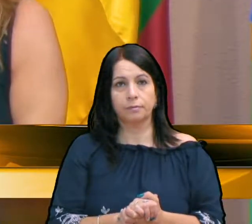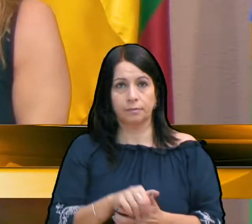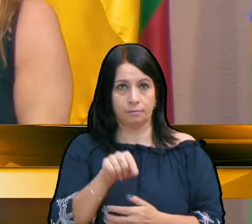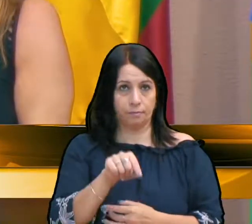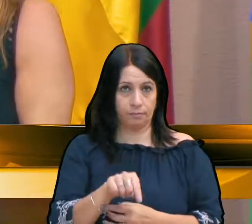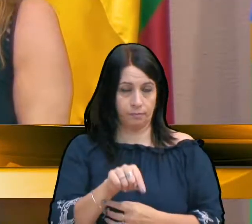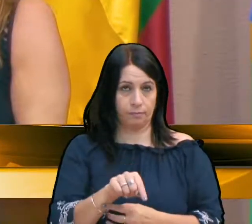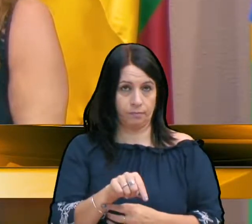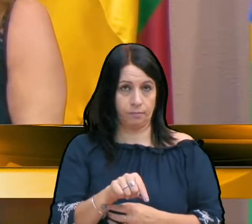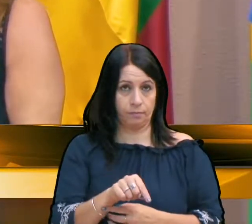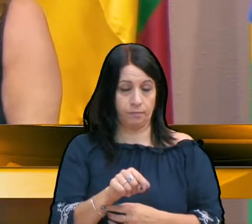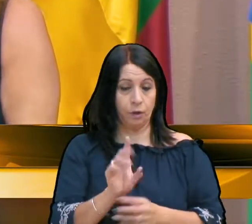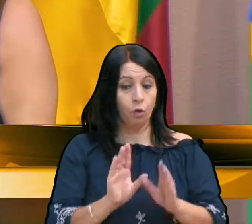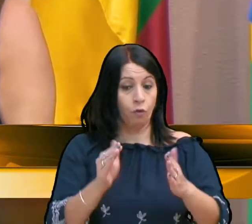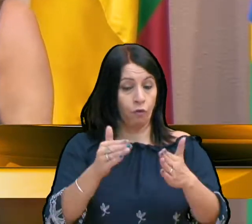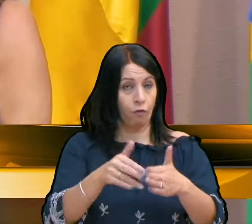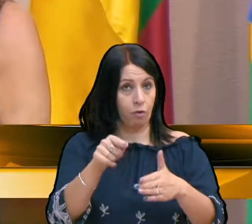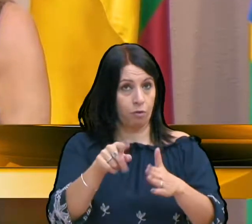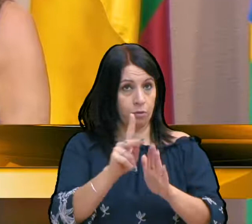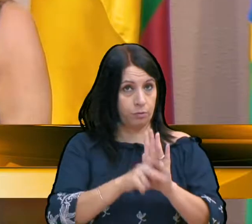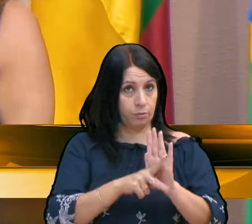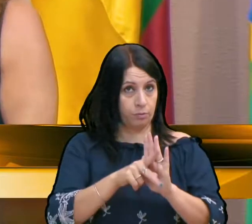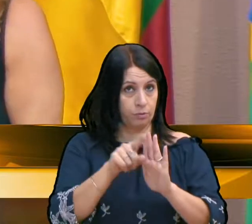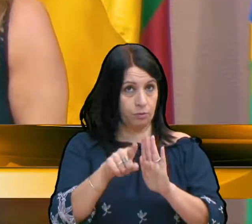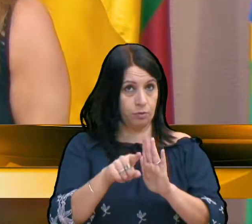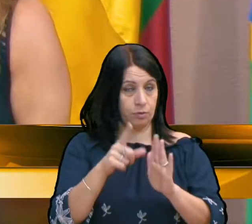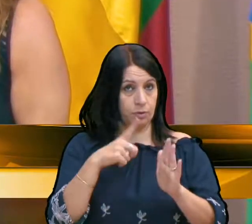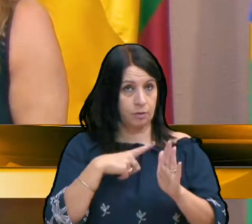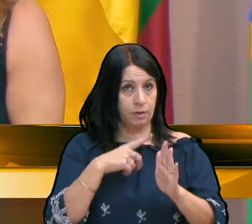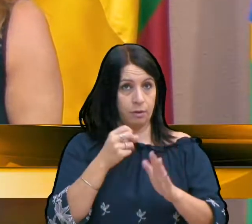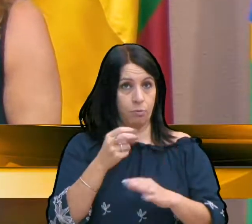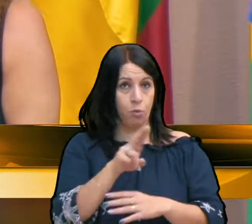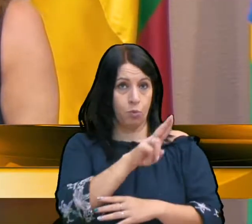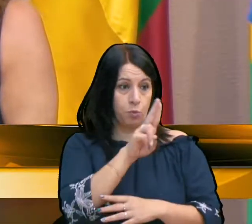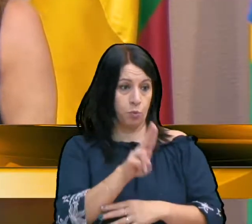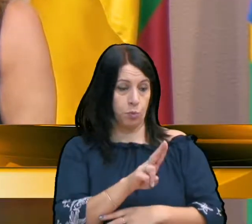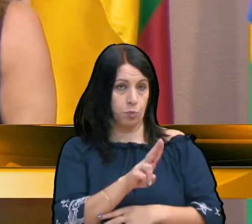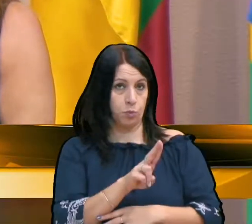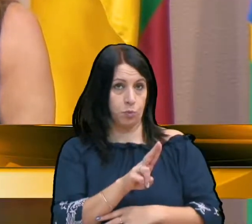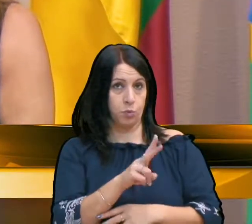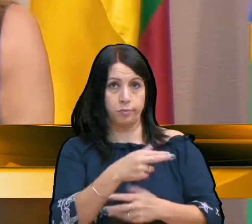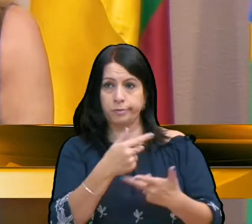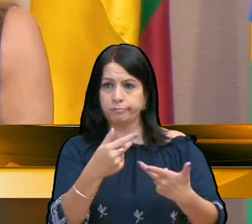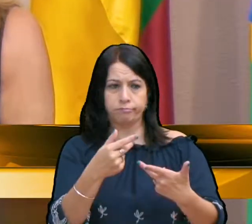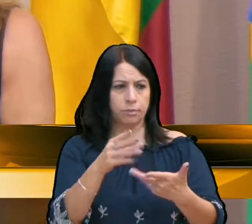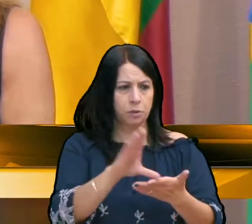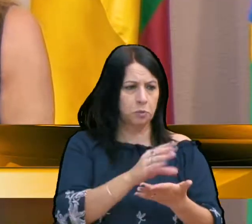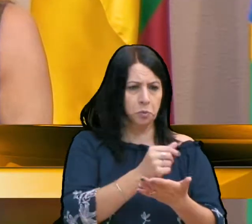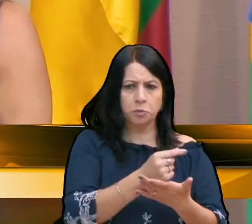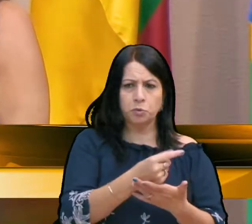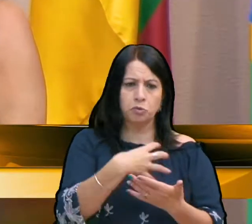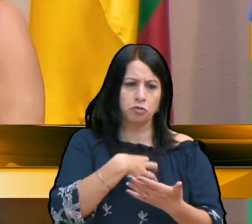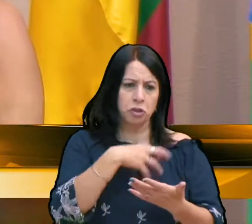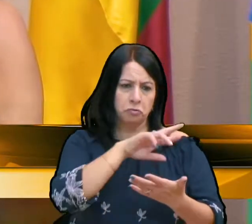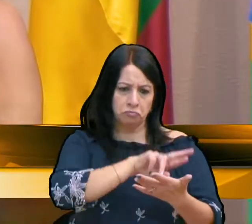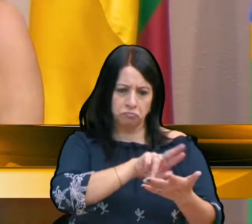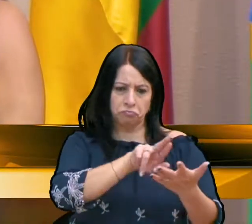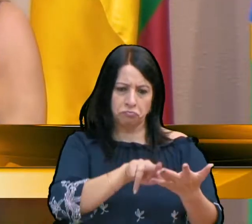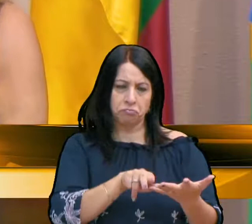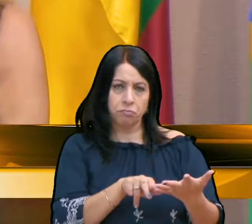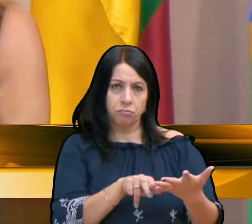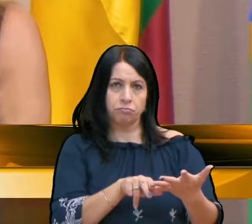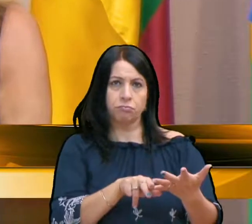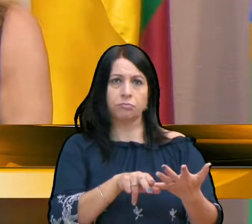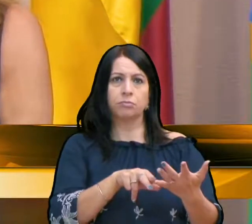Aqui, o foco neste projeto está no bom uso dos recursos, nas mais diversas formas, no que tange